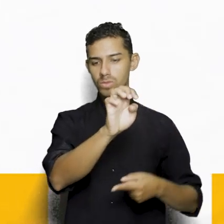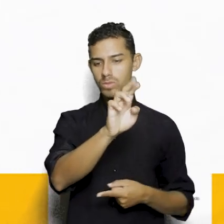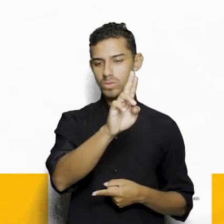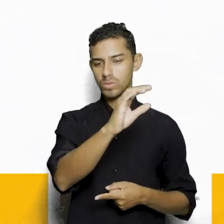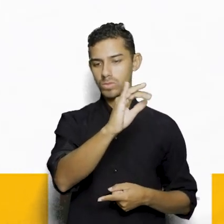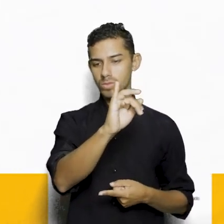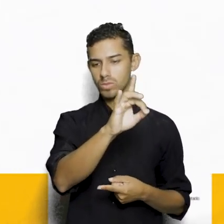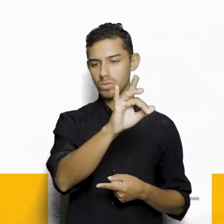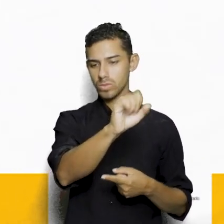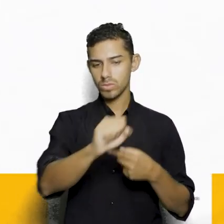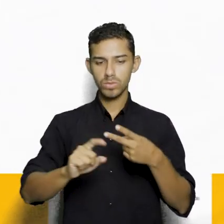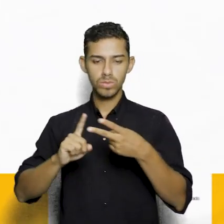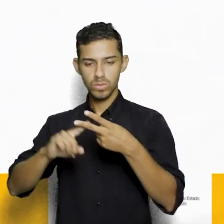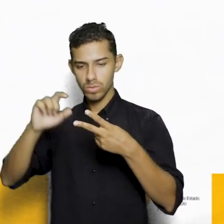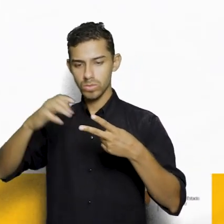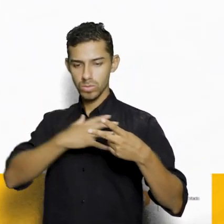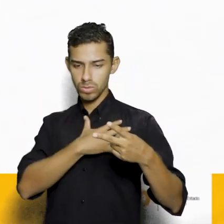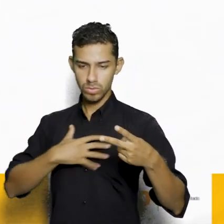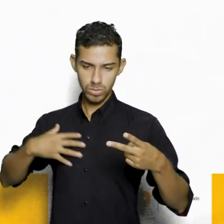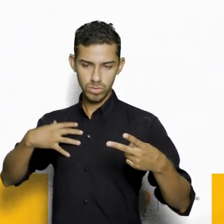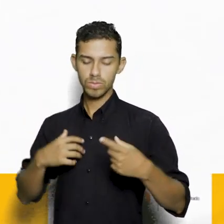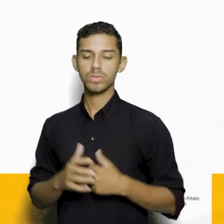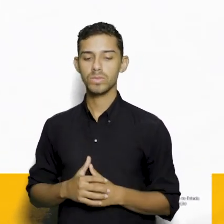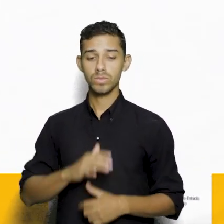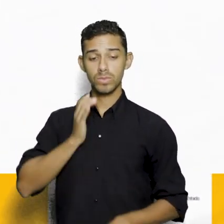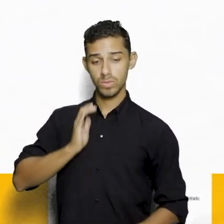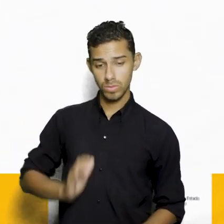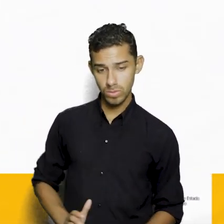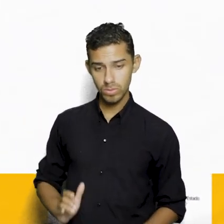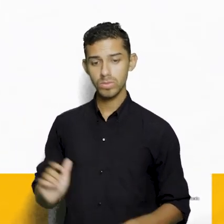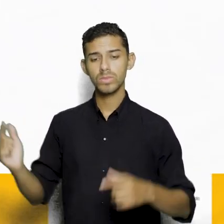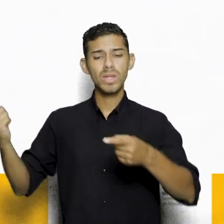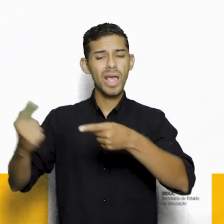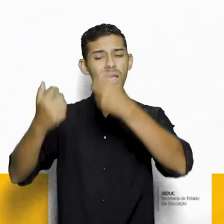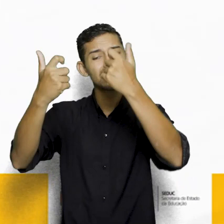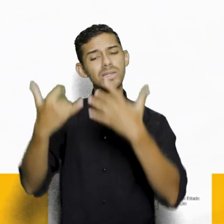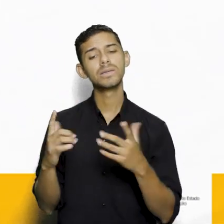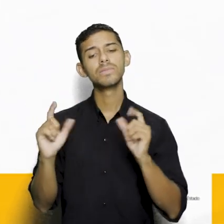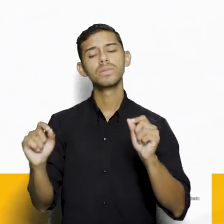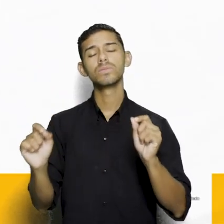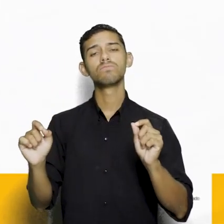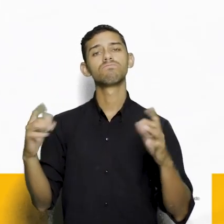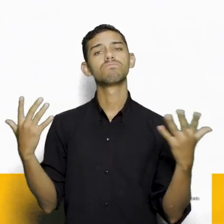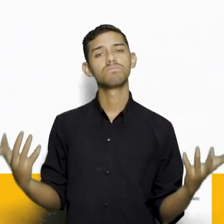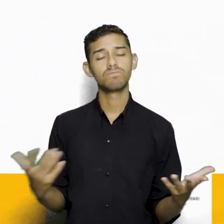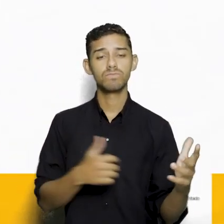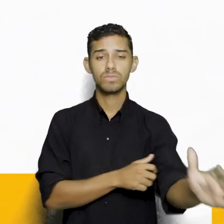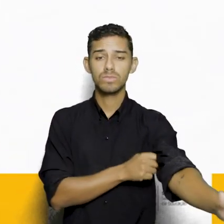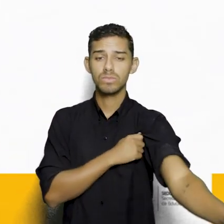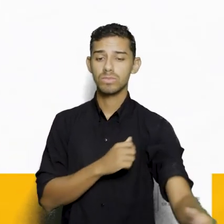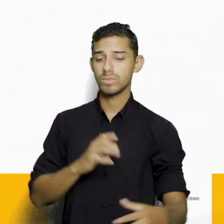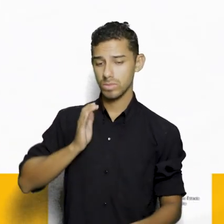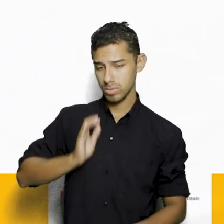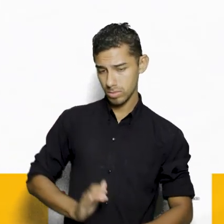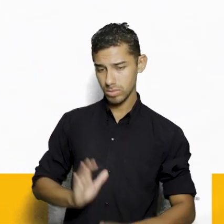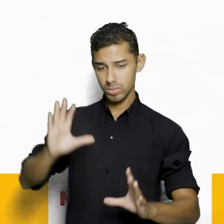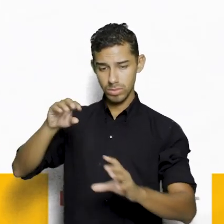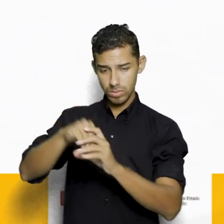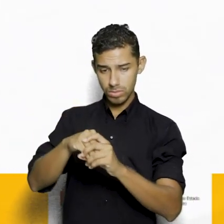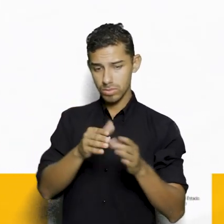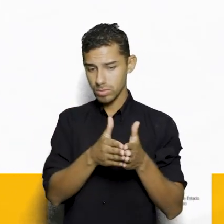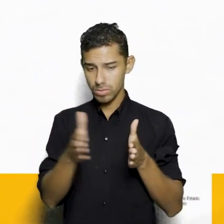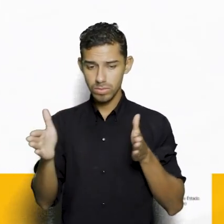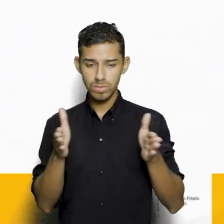a cidadania era definida pelo quê? O que a gente pode associar a cidadania dentro deste